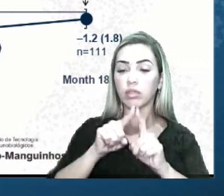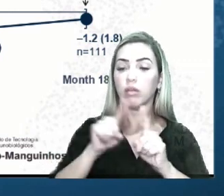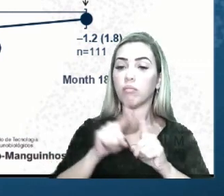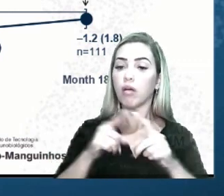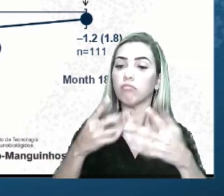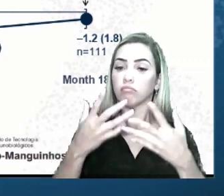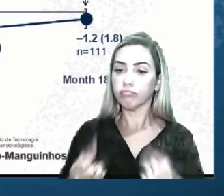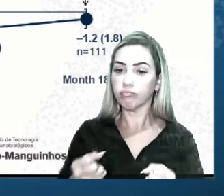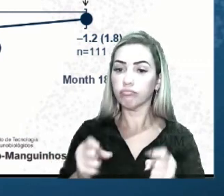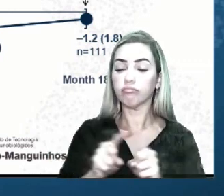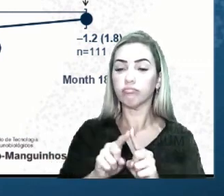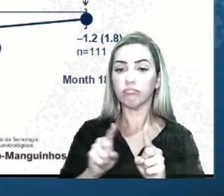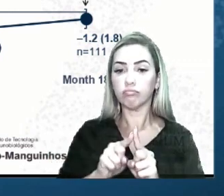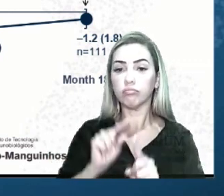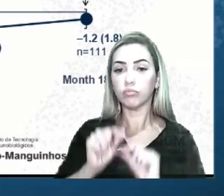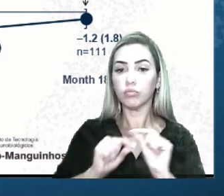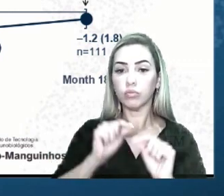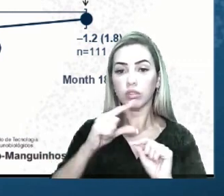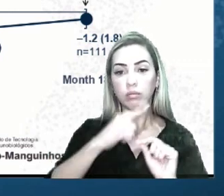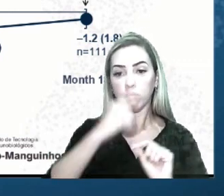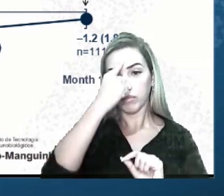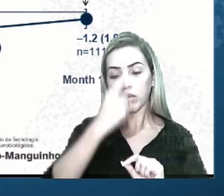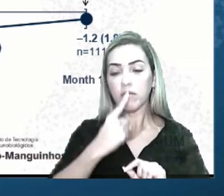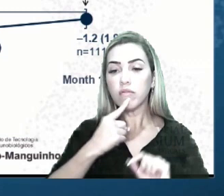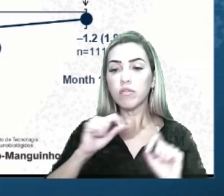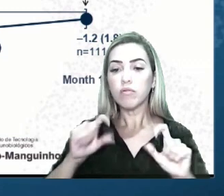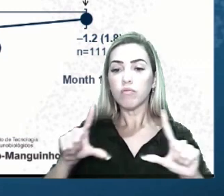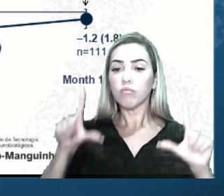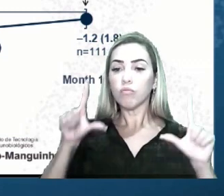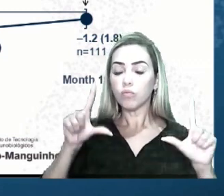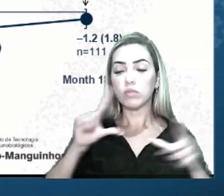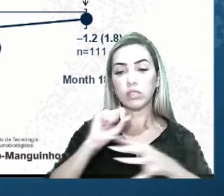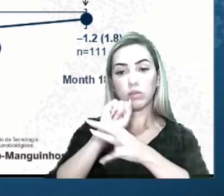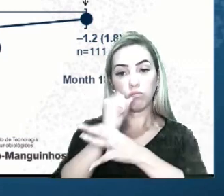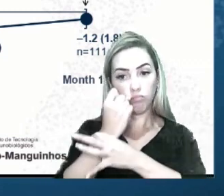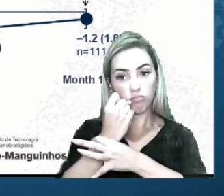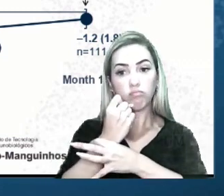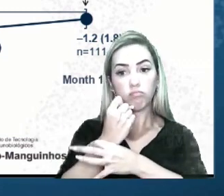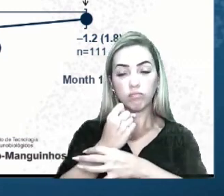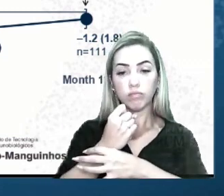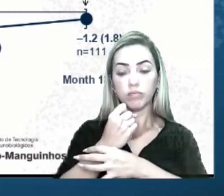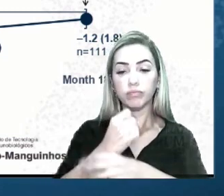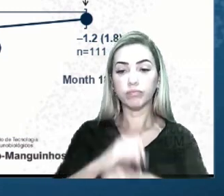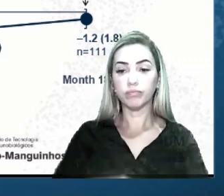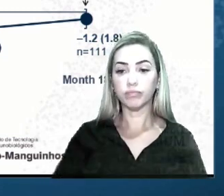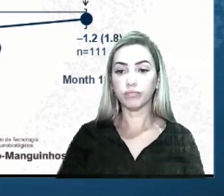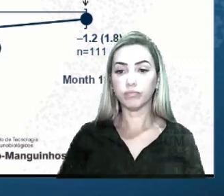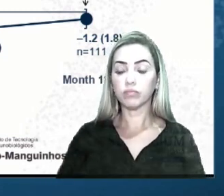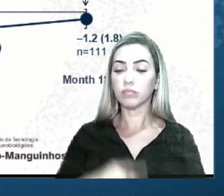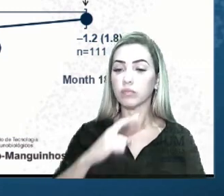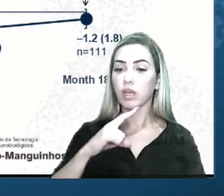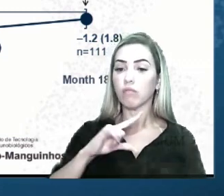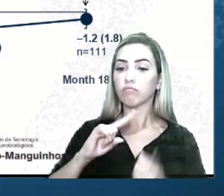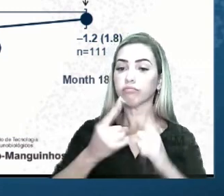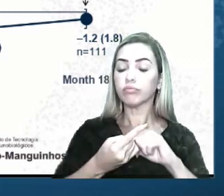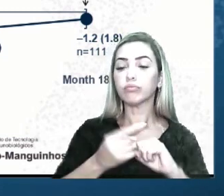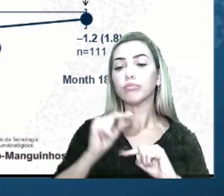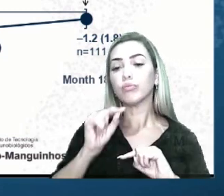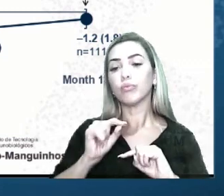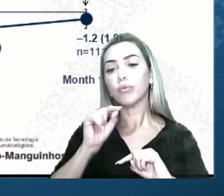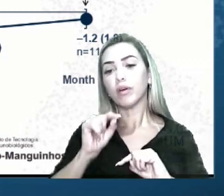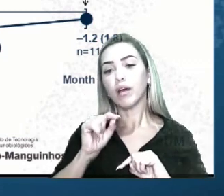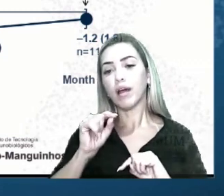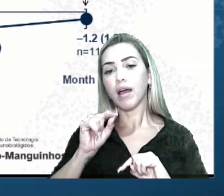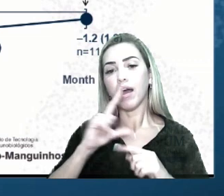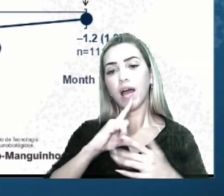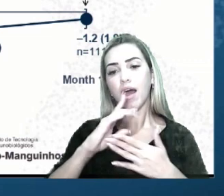tolerado e tem um perfil seguro, e os efeitos colaterais são